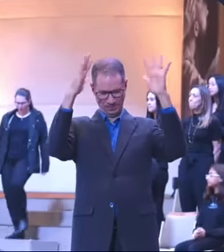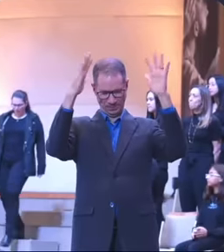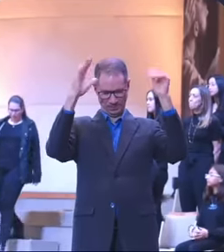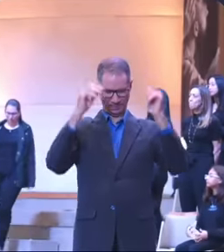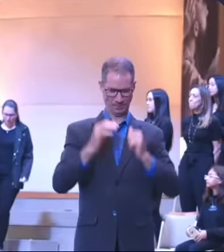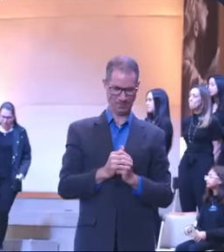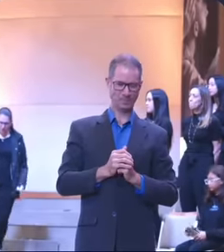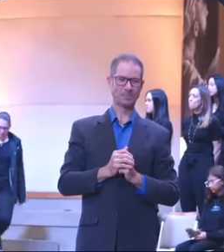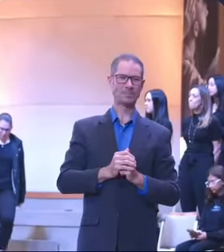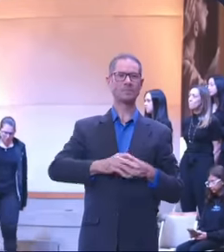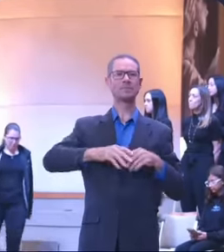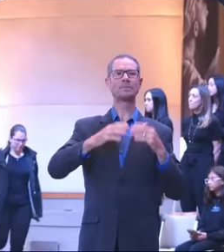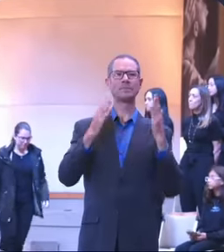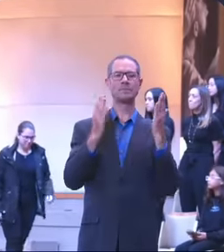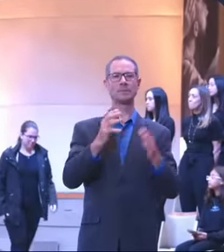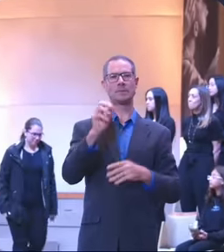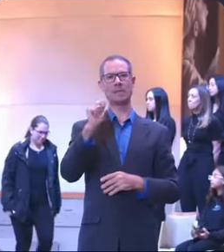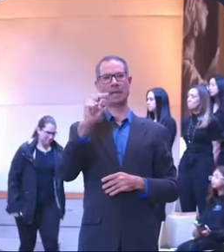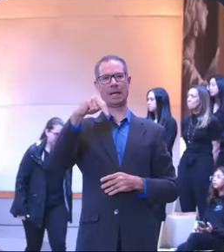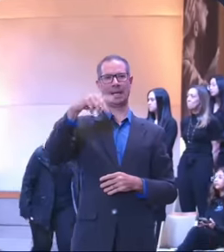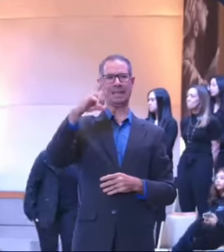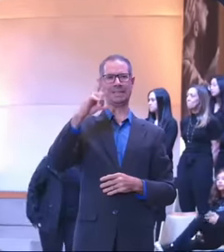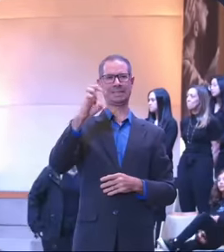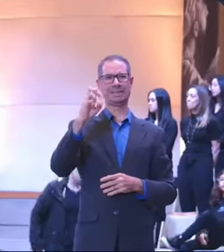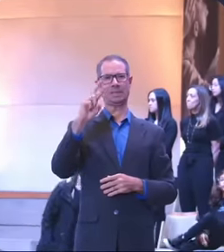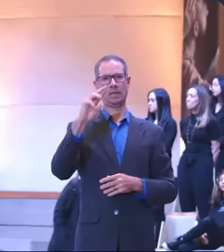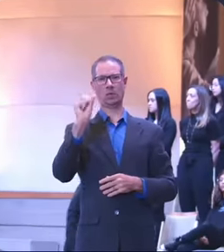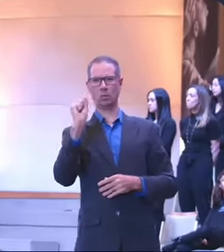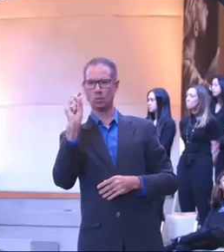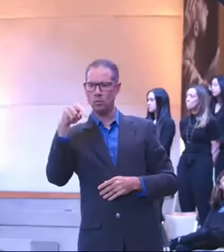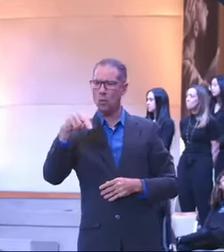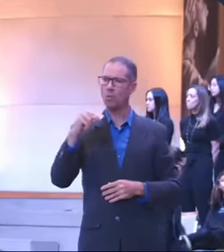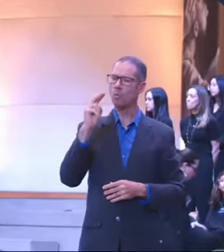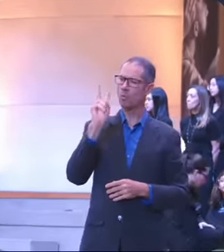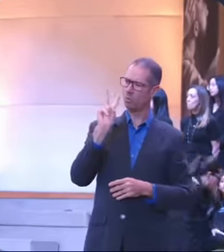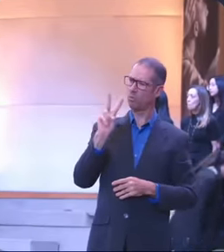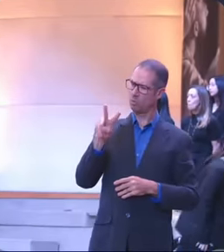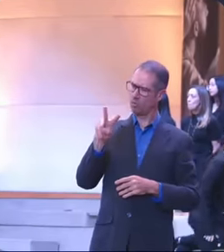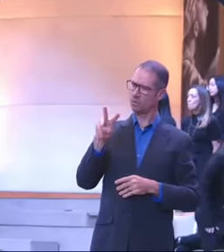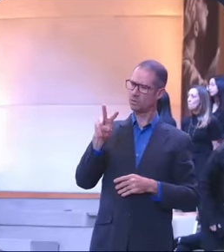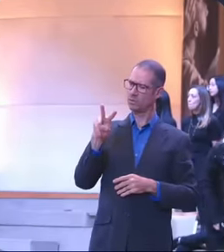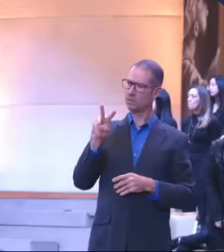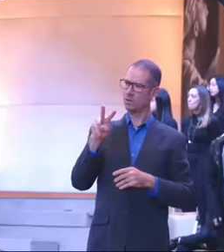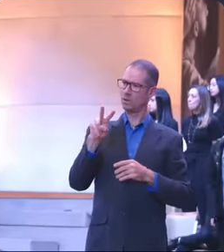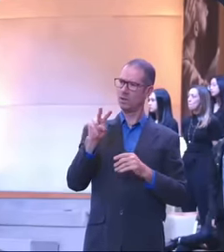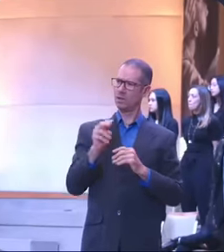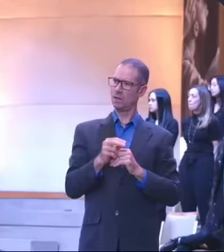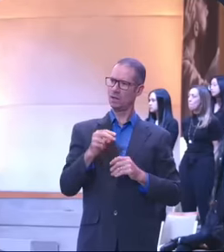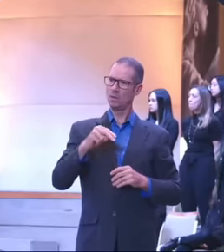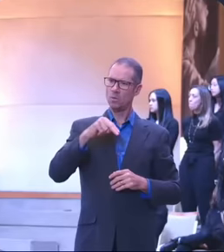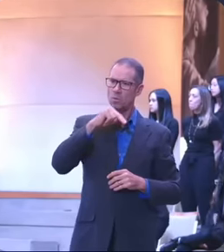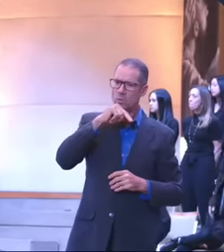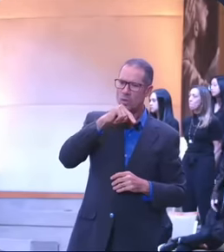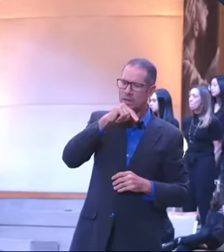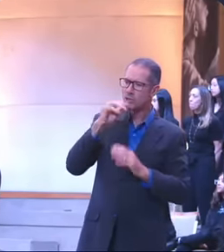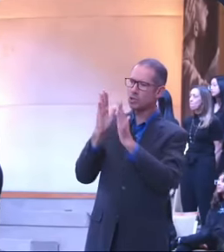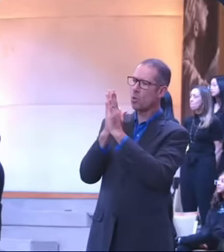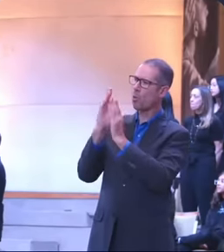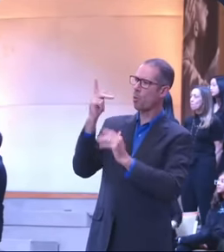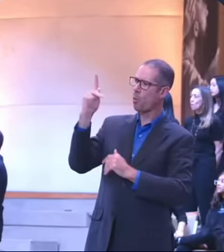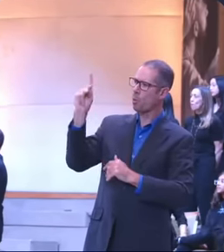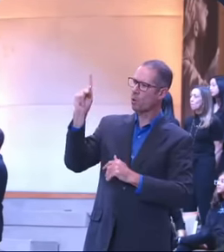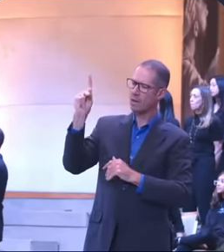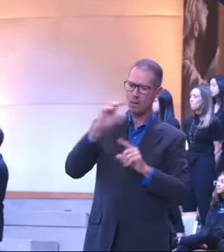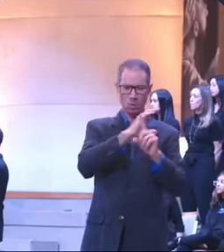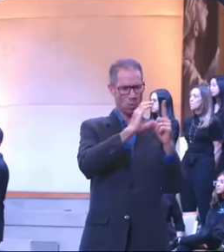Fiquei sabendo agora, é Anderson, né? Você deve ter visto um que a minha netinha orou por ele no meio do culto,